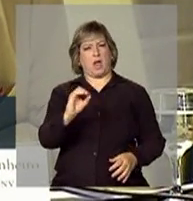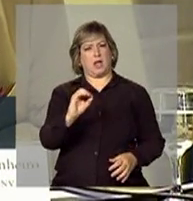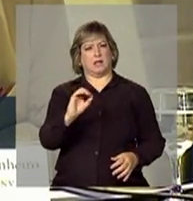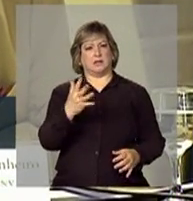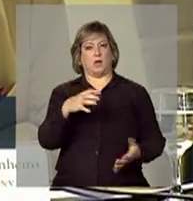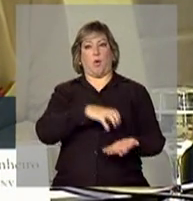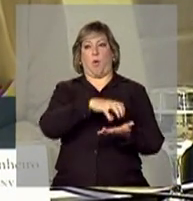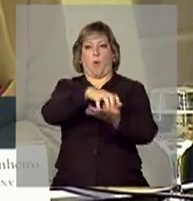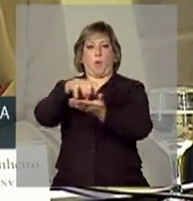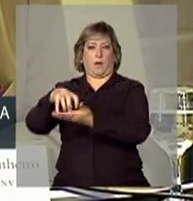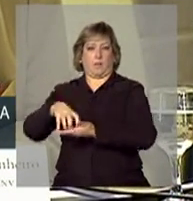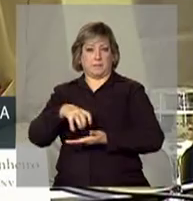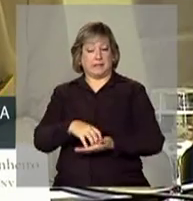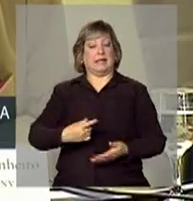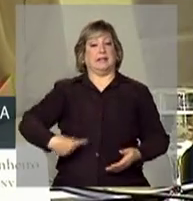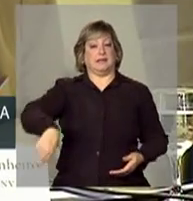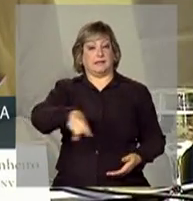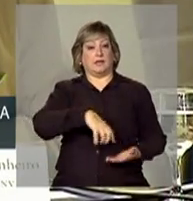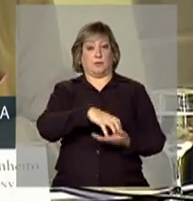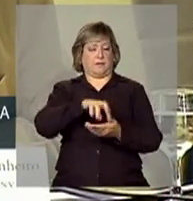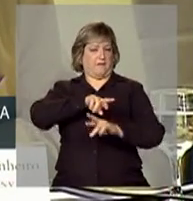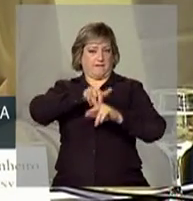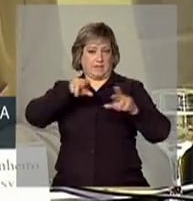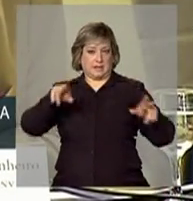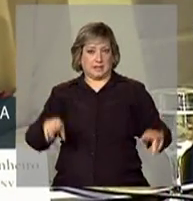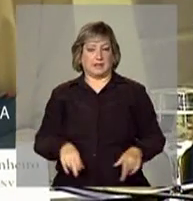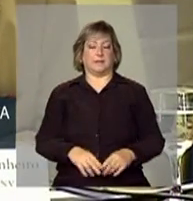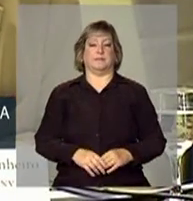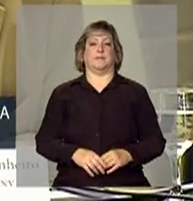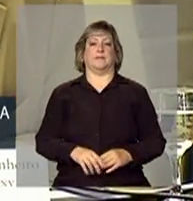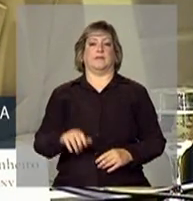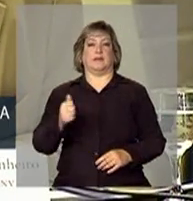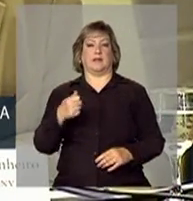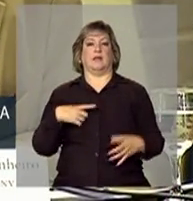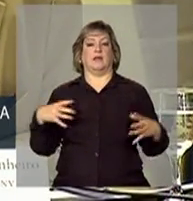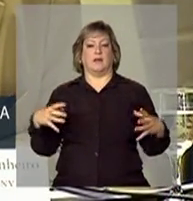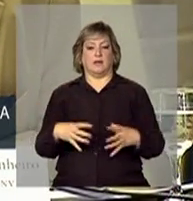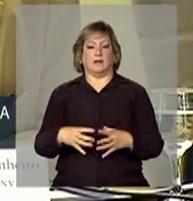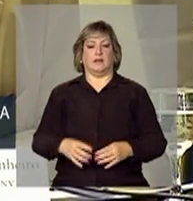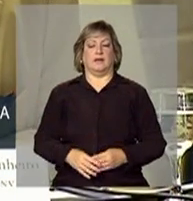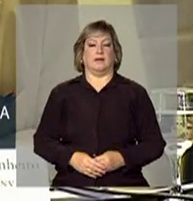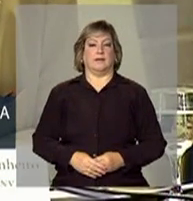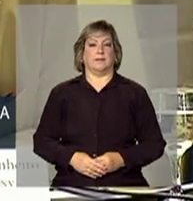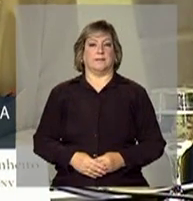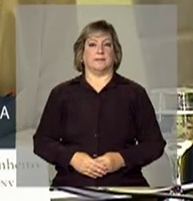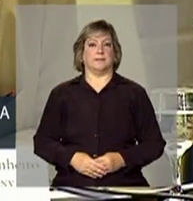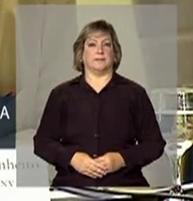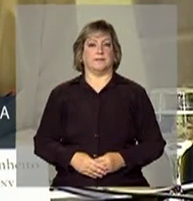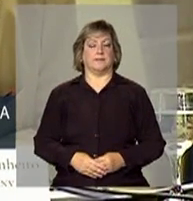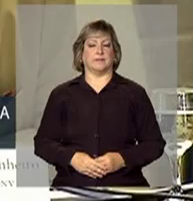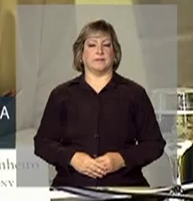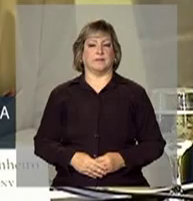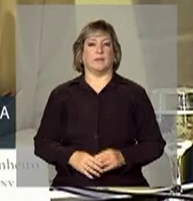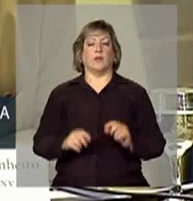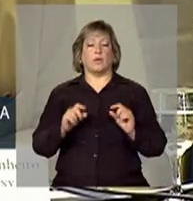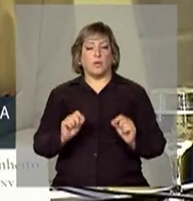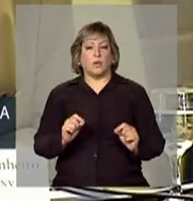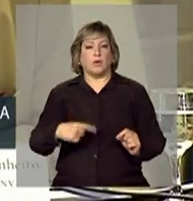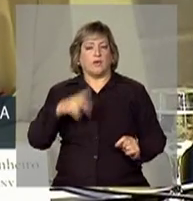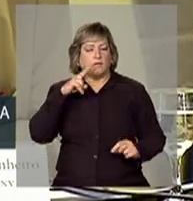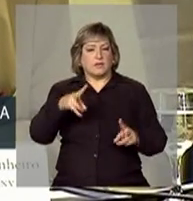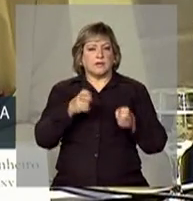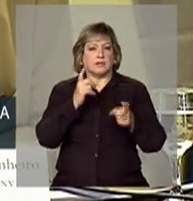40 comitês e os comitês, que são vários, das abuelas e das madres da Praça de Maio, no qual foram